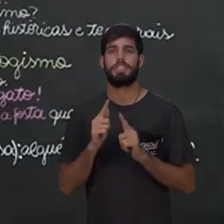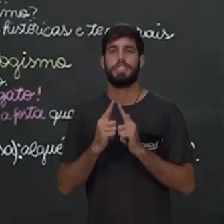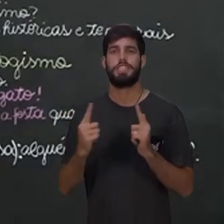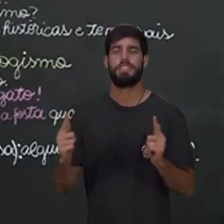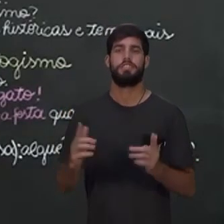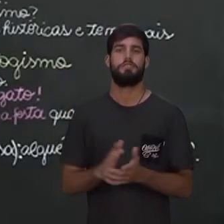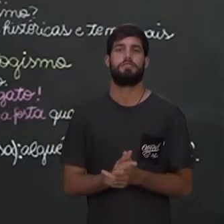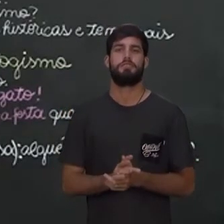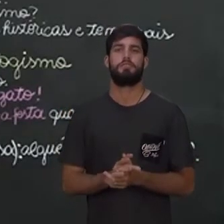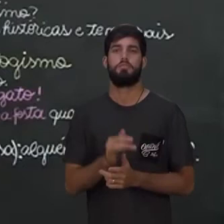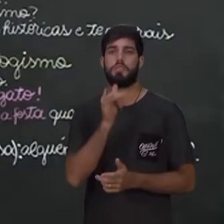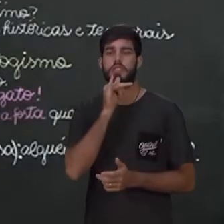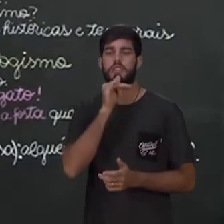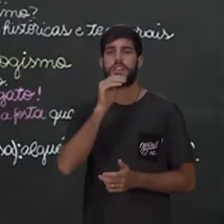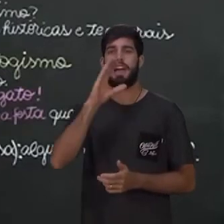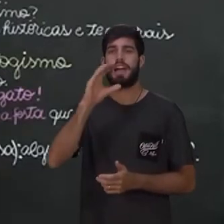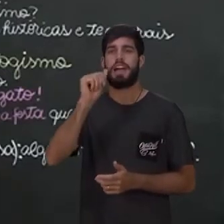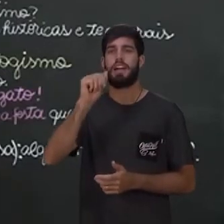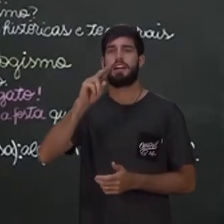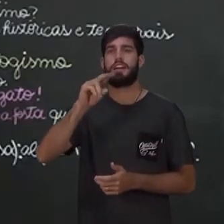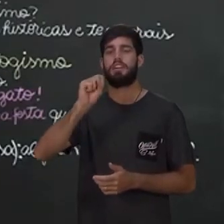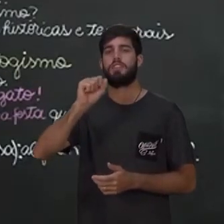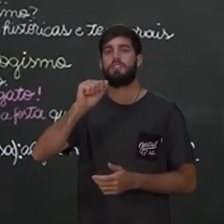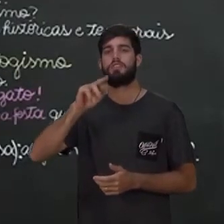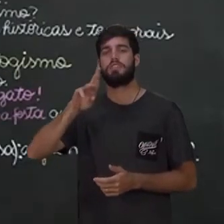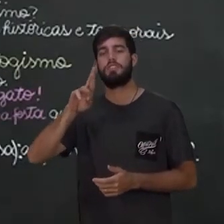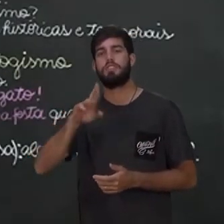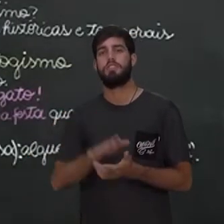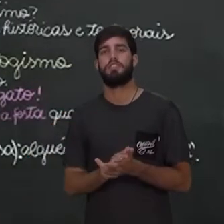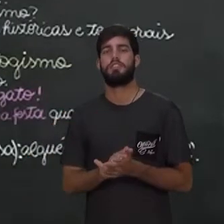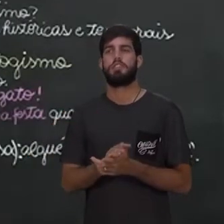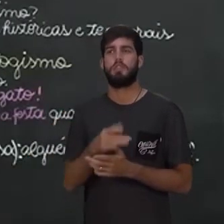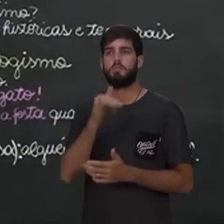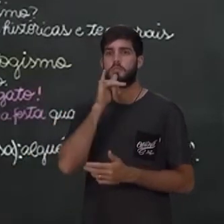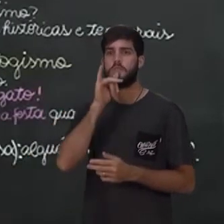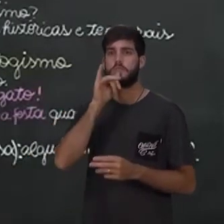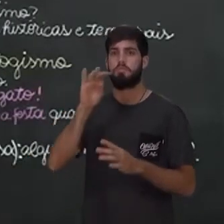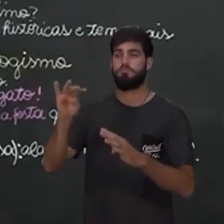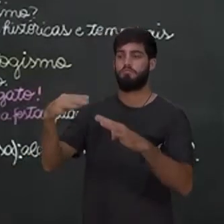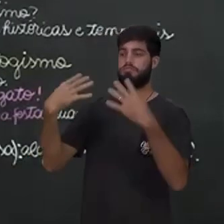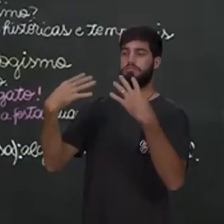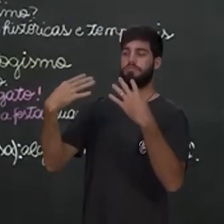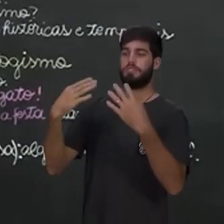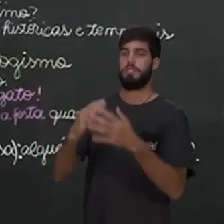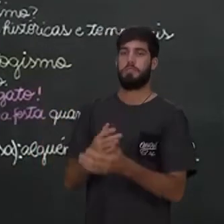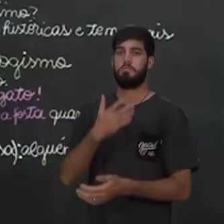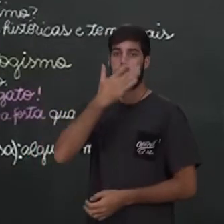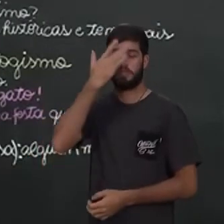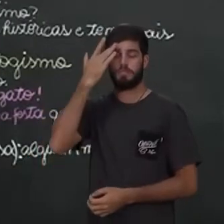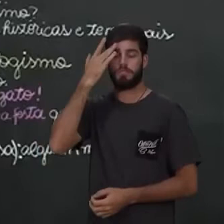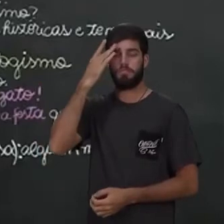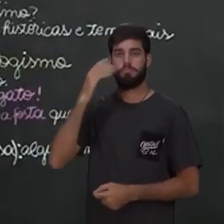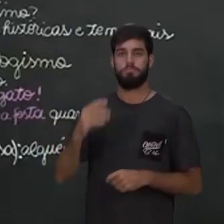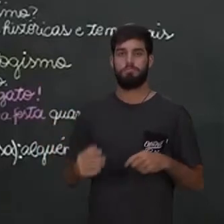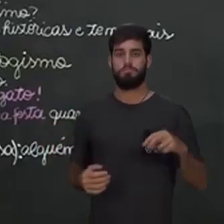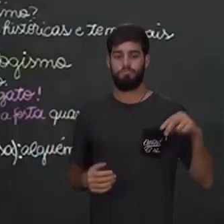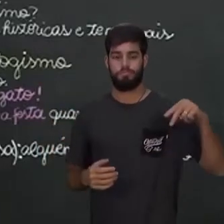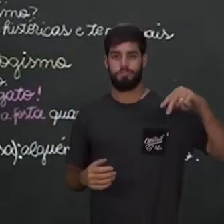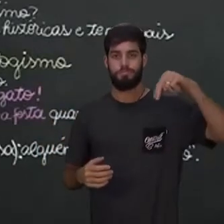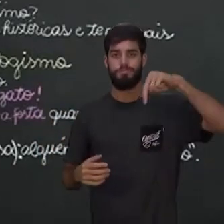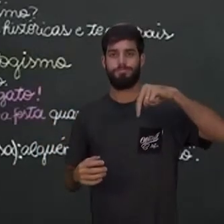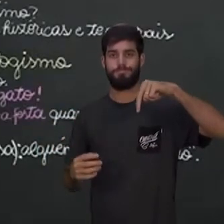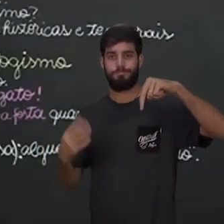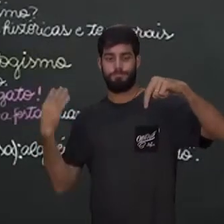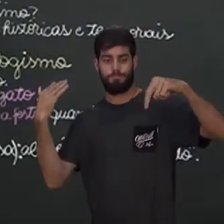já é usado num contexto de chamar a atenção, né? Alguém está causando, alguém está fazendo algo diferente, que